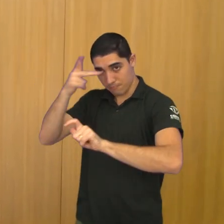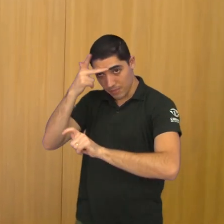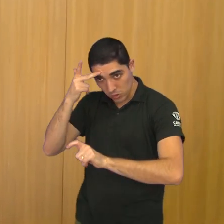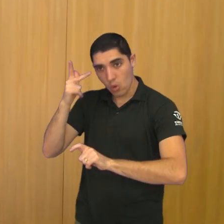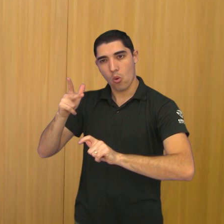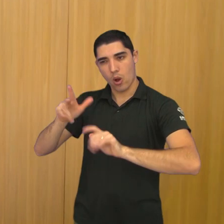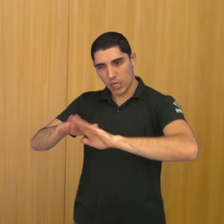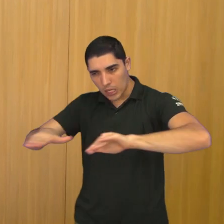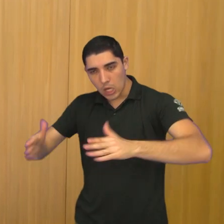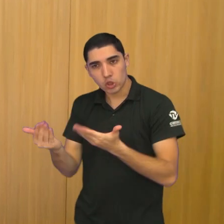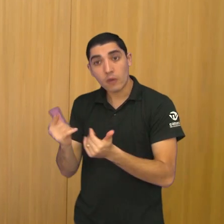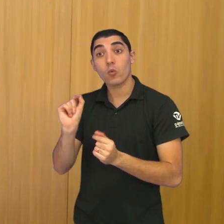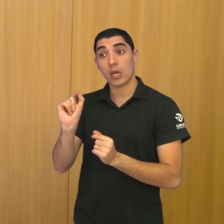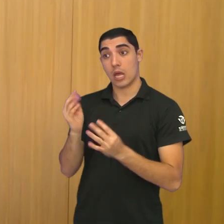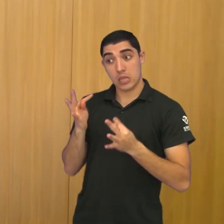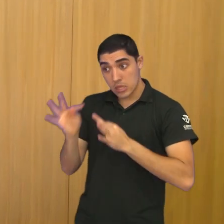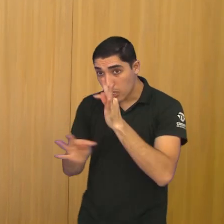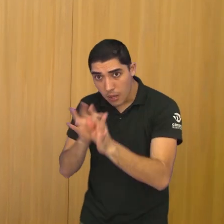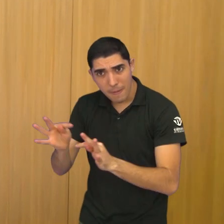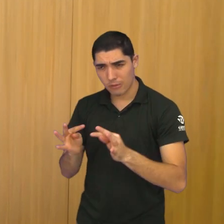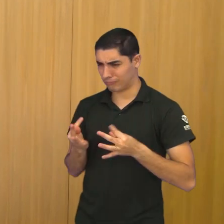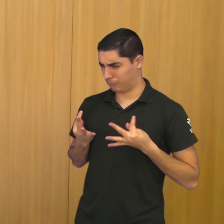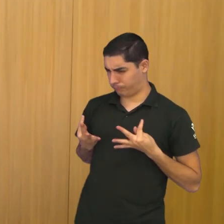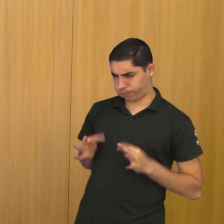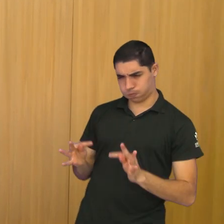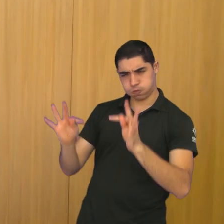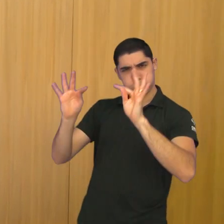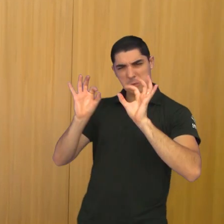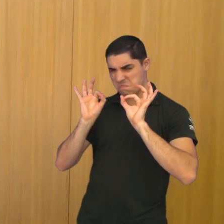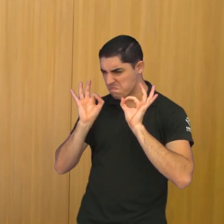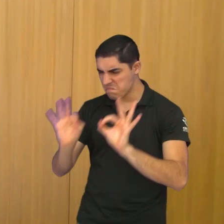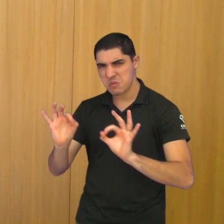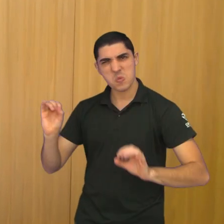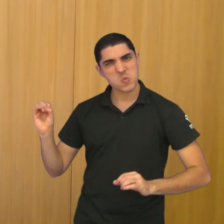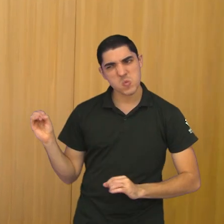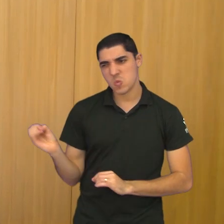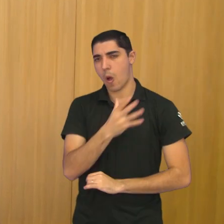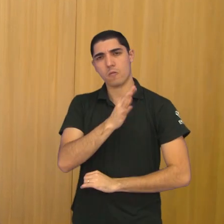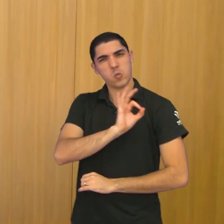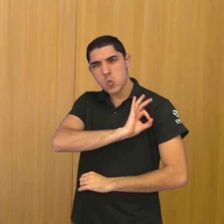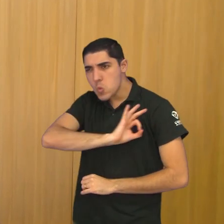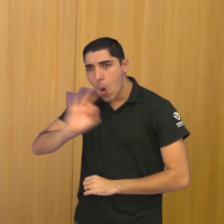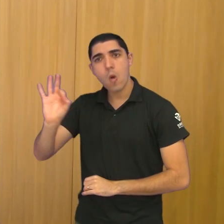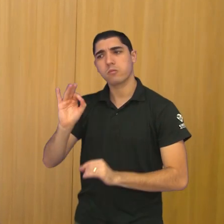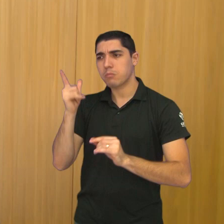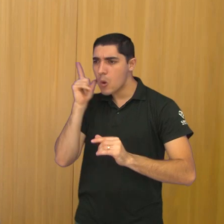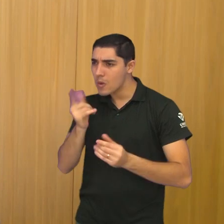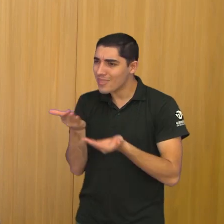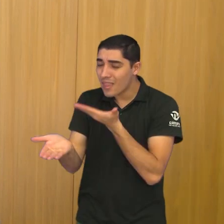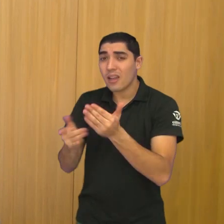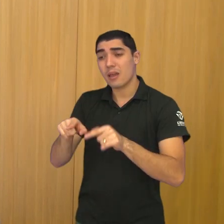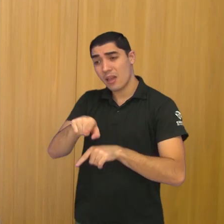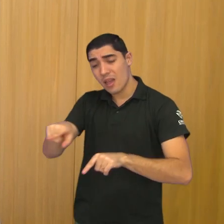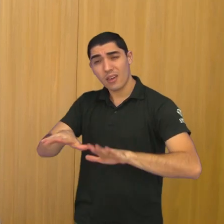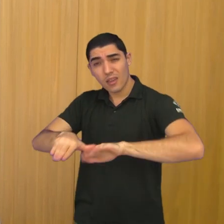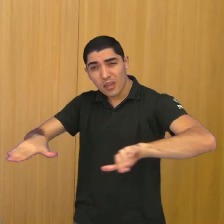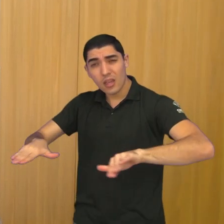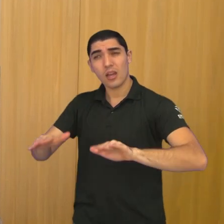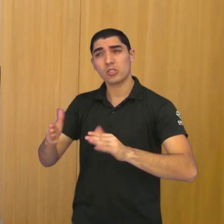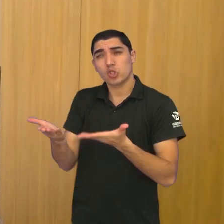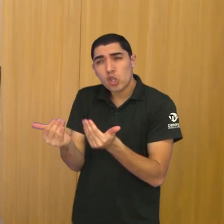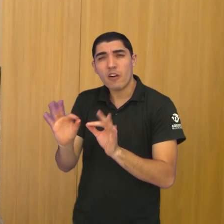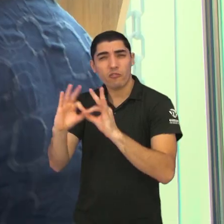os tratamentos de última geração, os protocolos mais avançados, de altíssimo custo, para crianças e jovens e suas famílias que estão